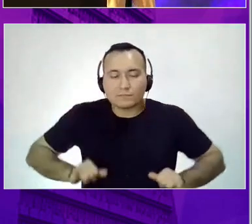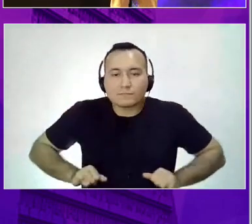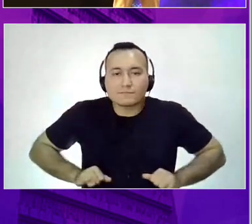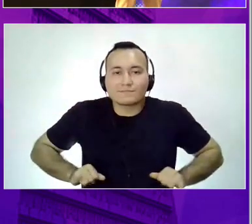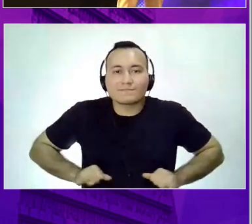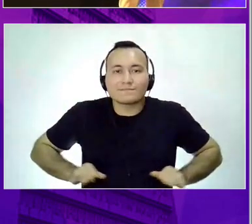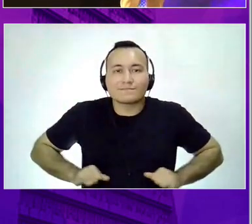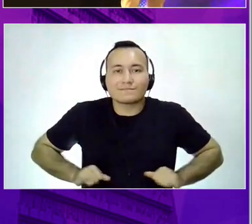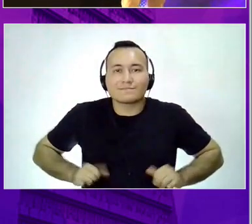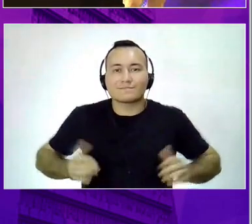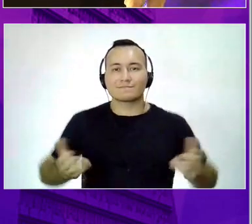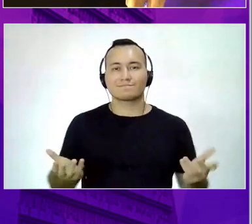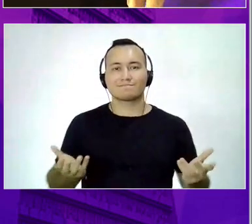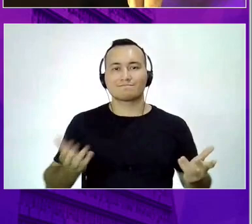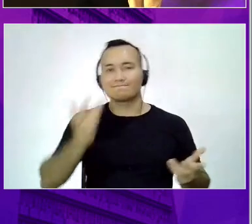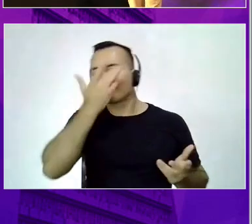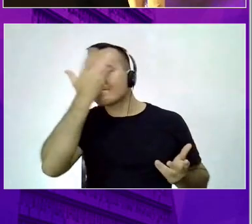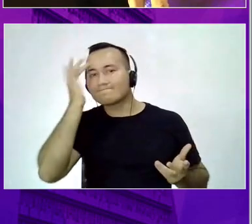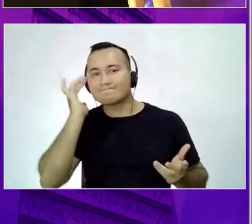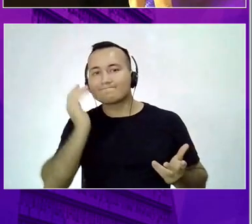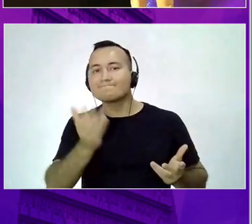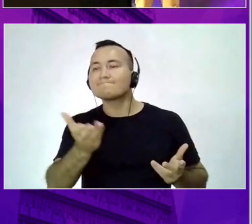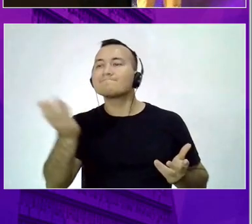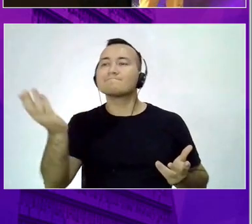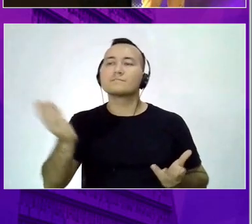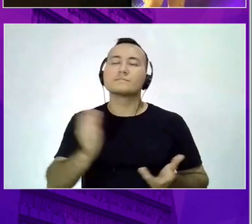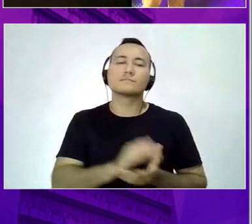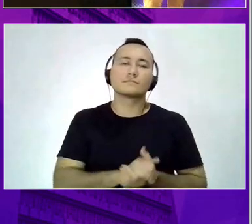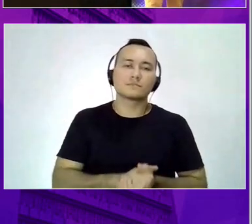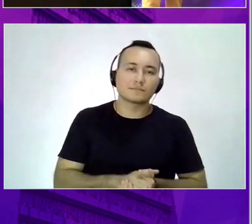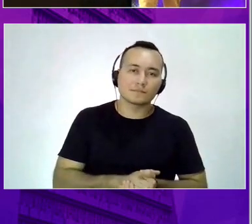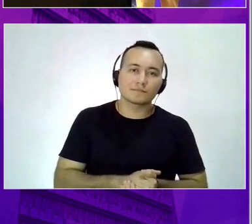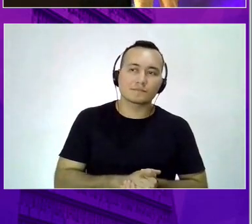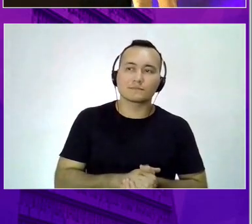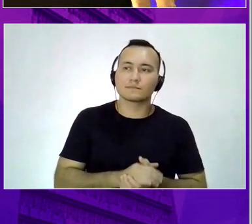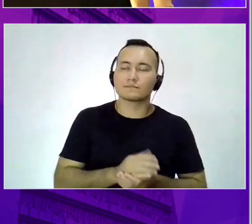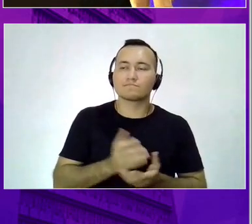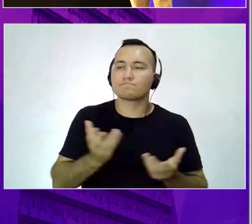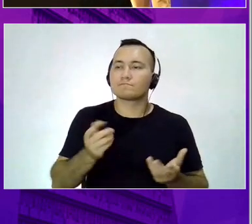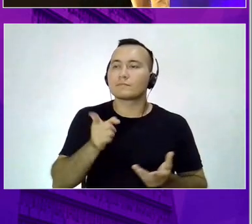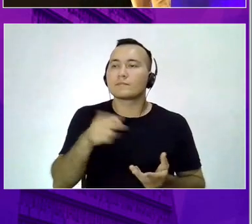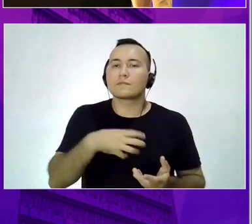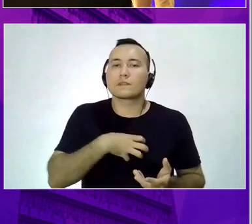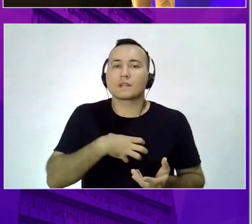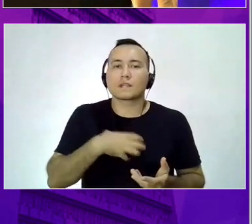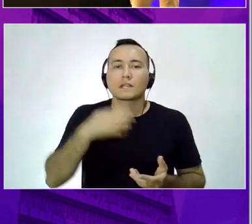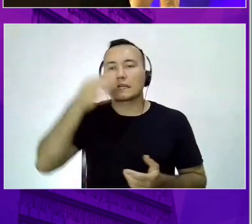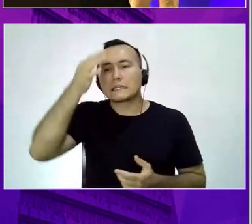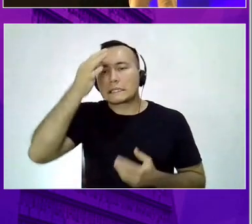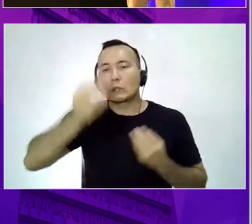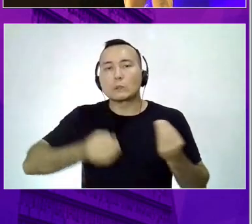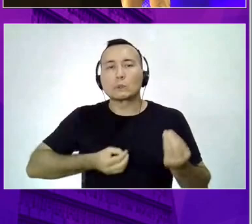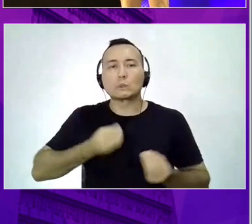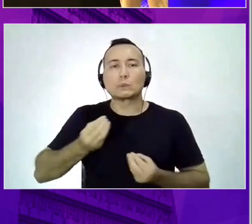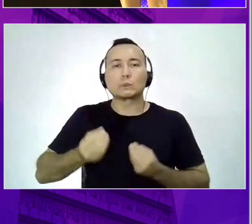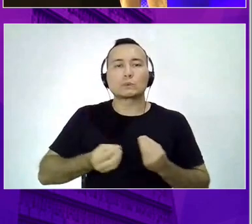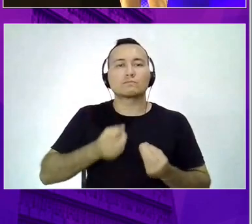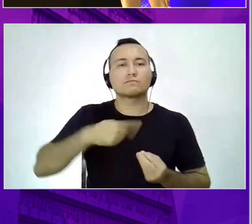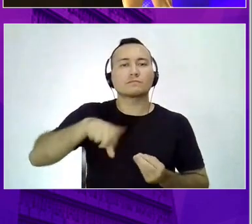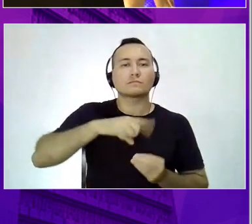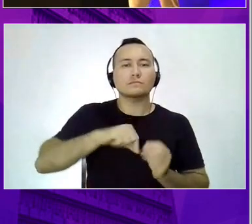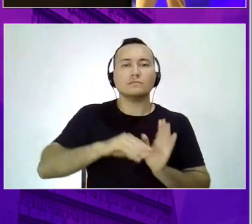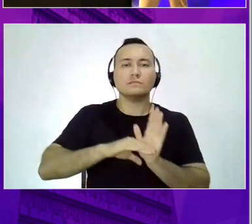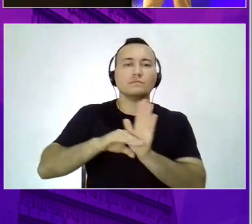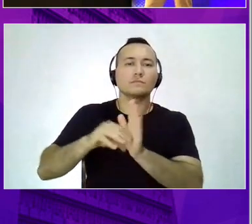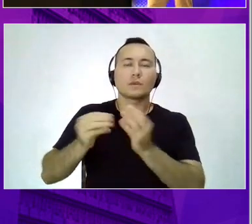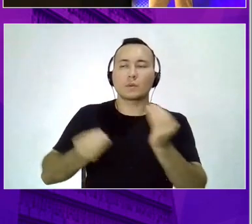são para ser aplaudidas, como falou meu amigo Petros ali, cara, aplauda talentos, dê destaque para as pessoas. E a